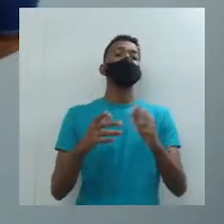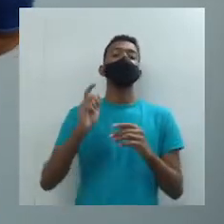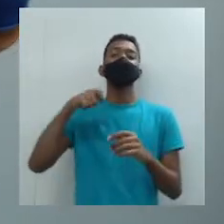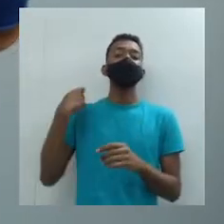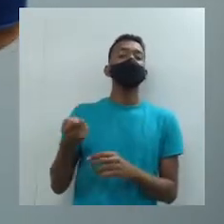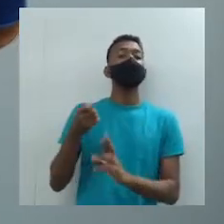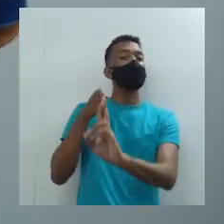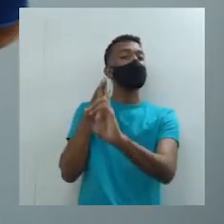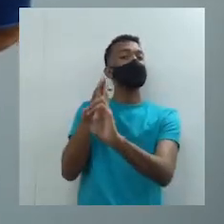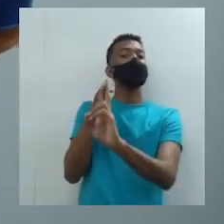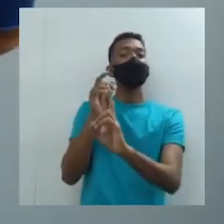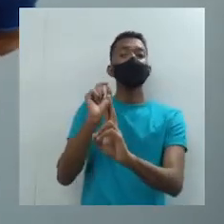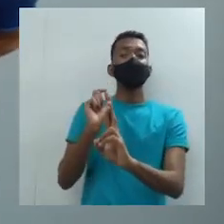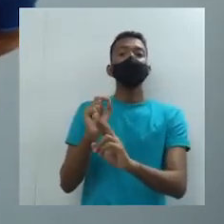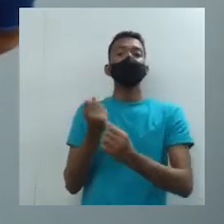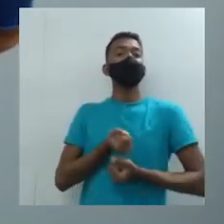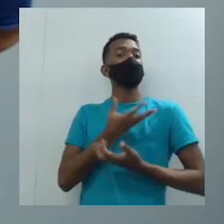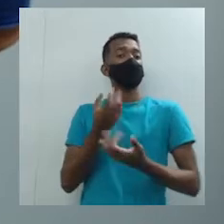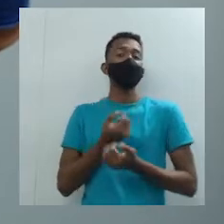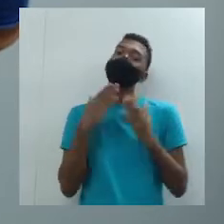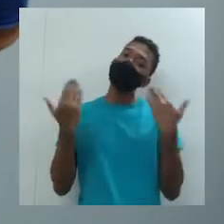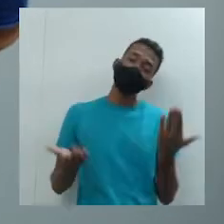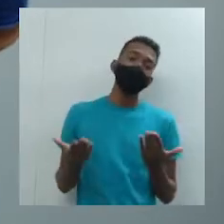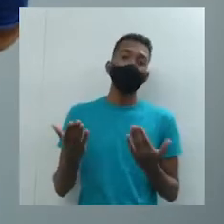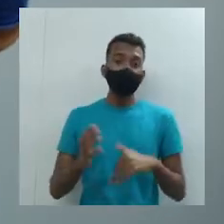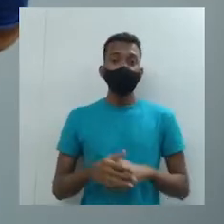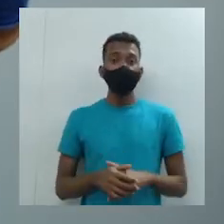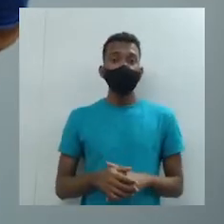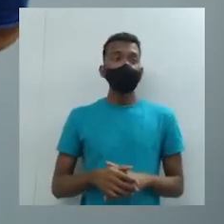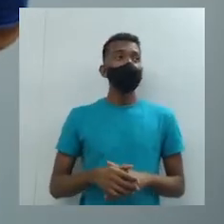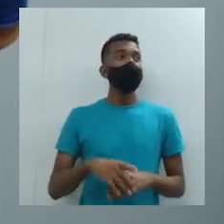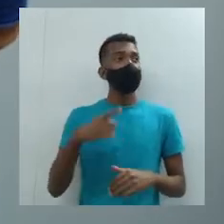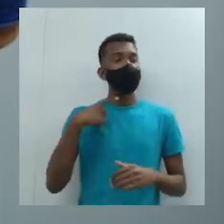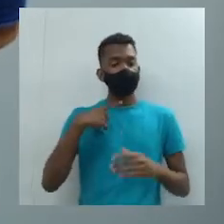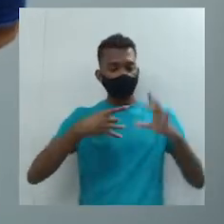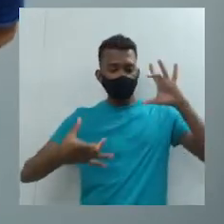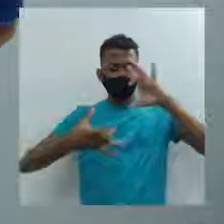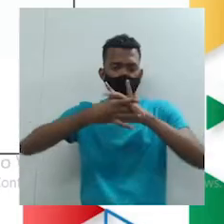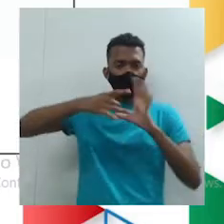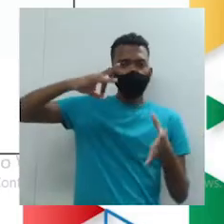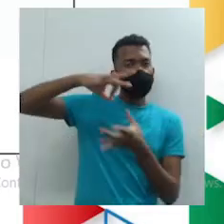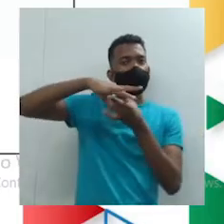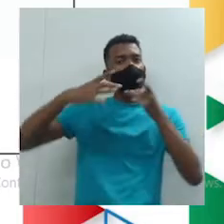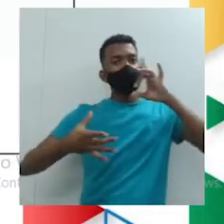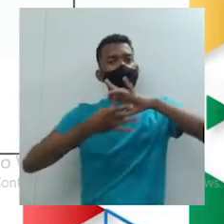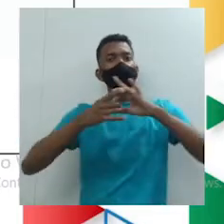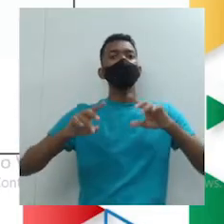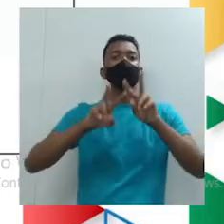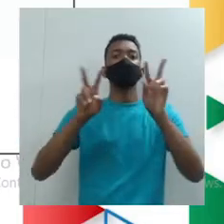poeta, inclusive, né? Então, o Carlos Pena Filho faz um intertextozinho ali no final